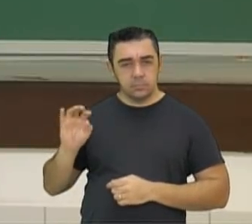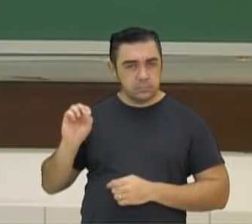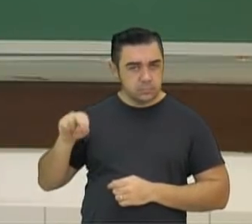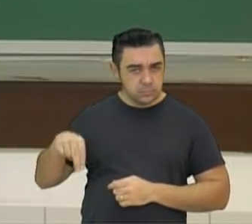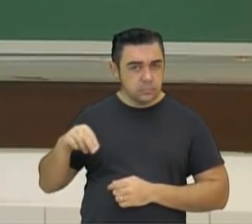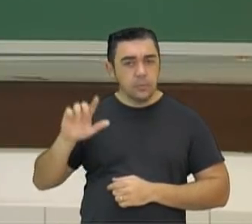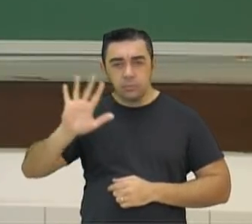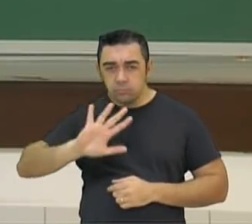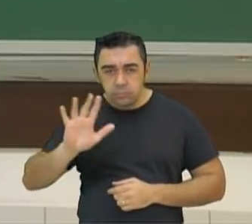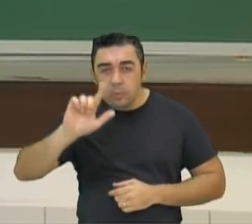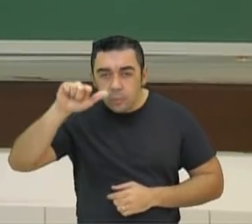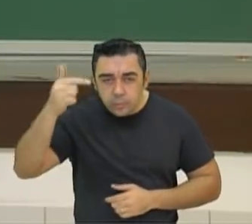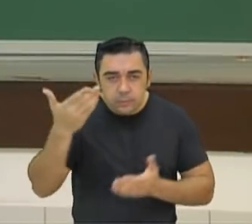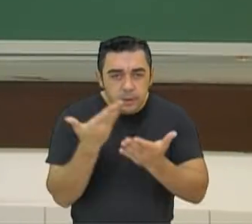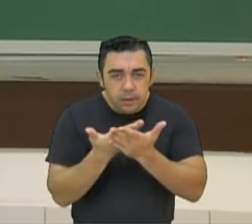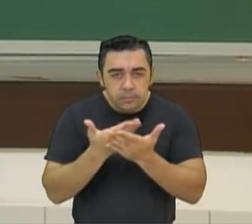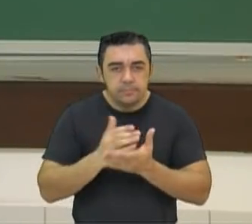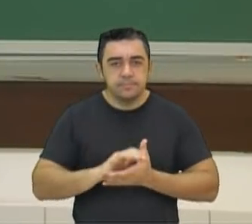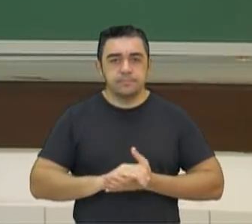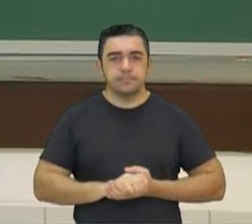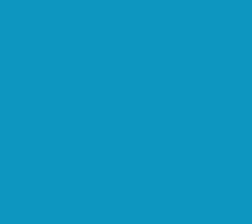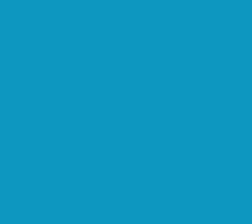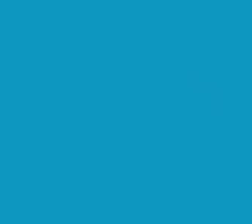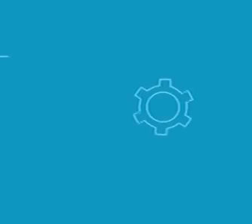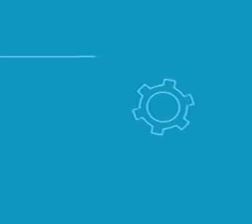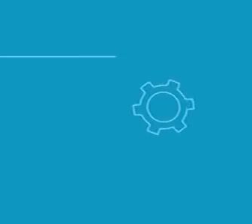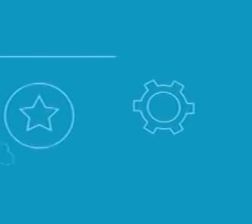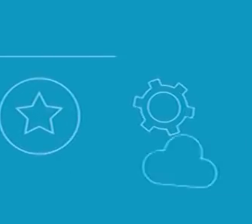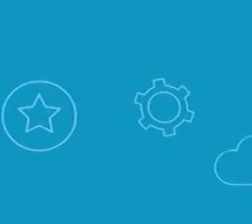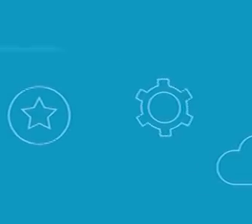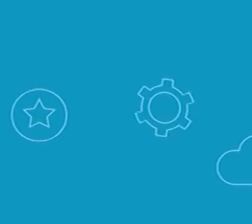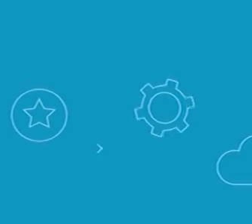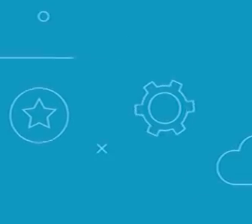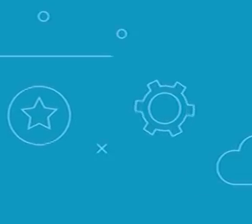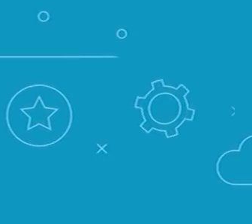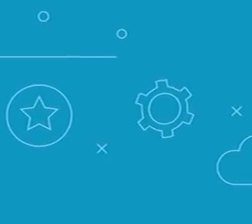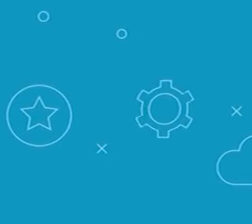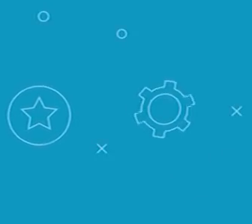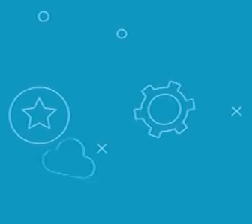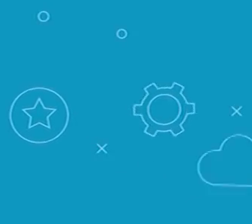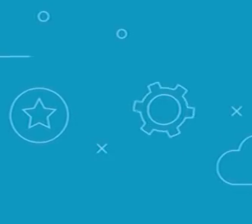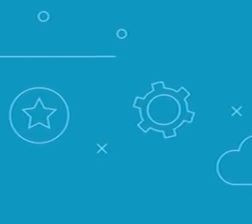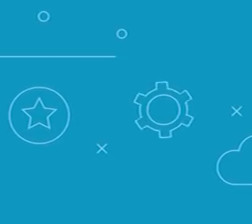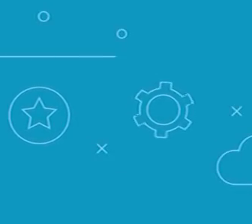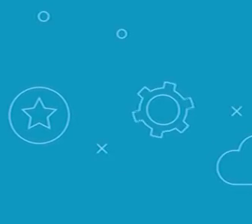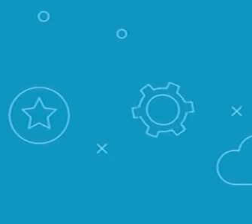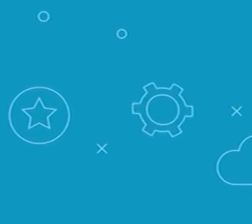próxima aula, pessoal!